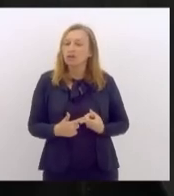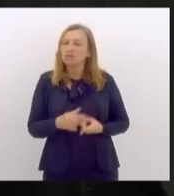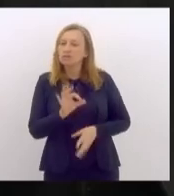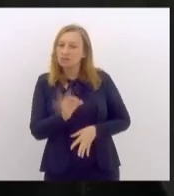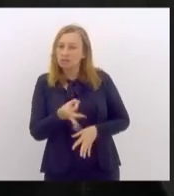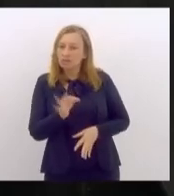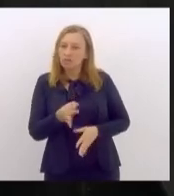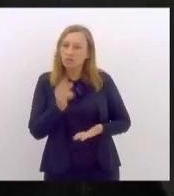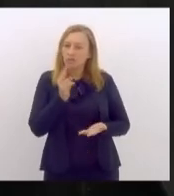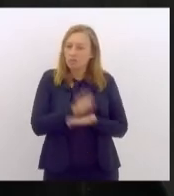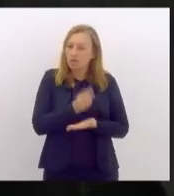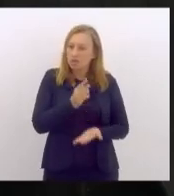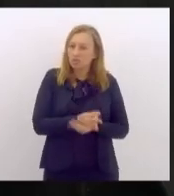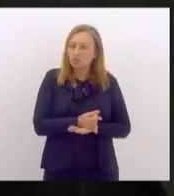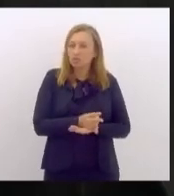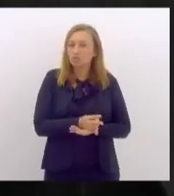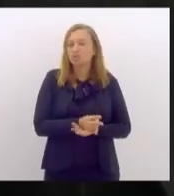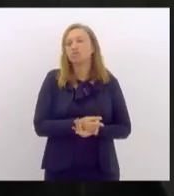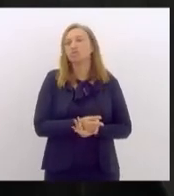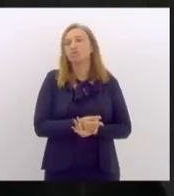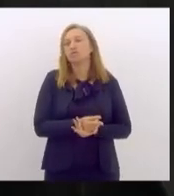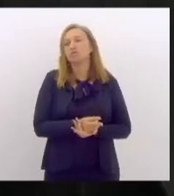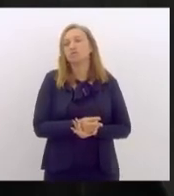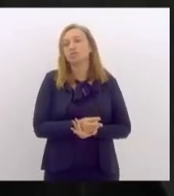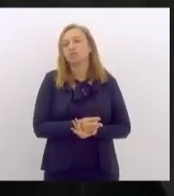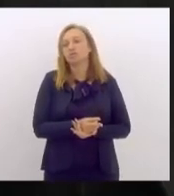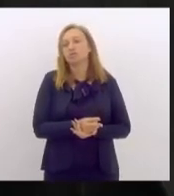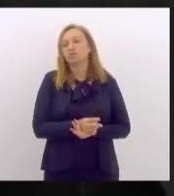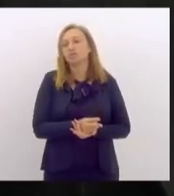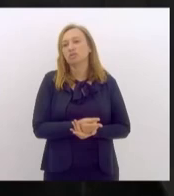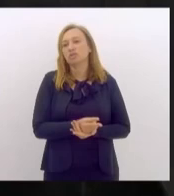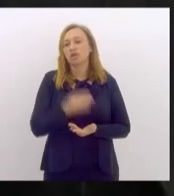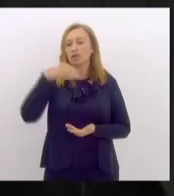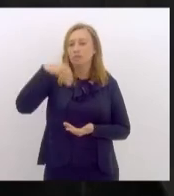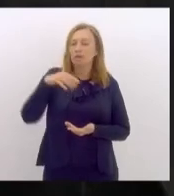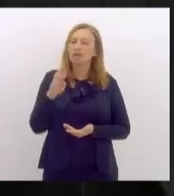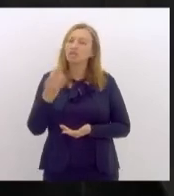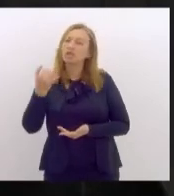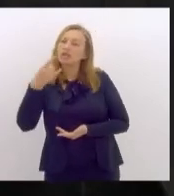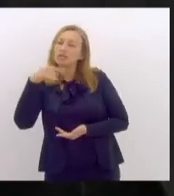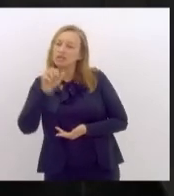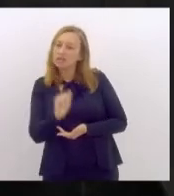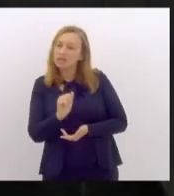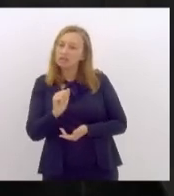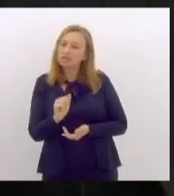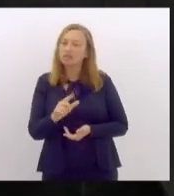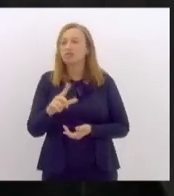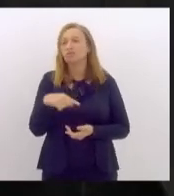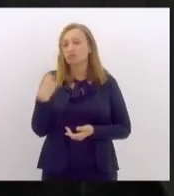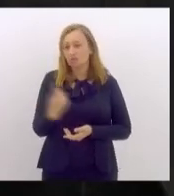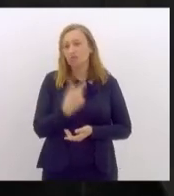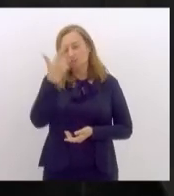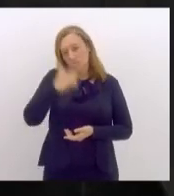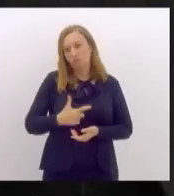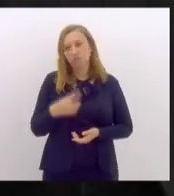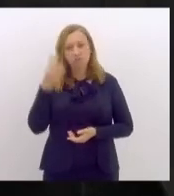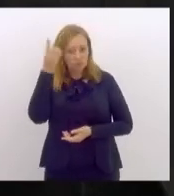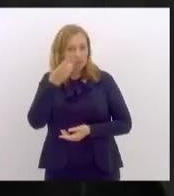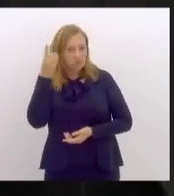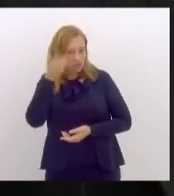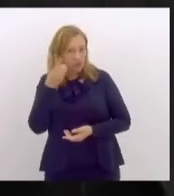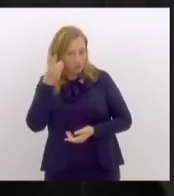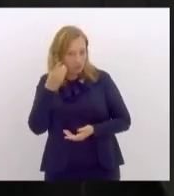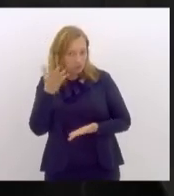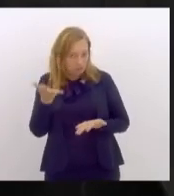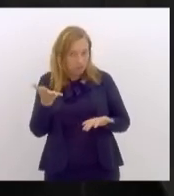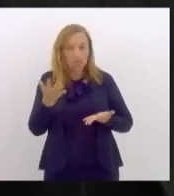mesmo almoçando o A Escalada da meritocracia ou seja somos deputadas né méritos